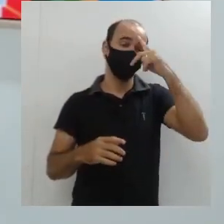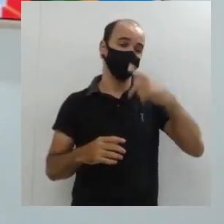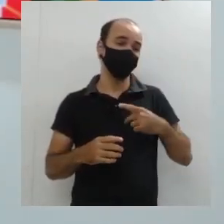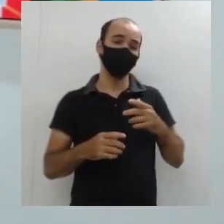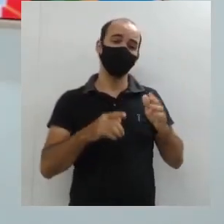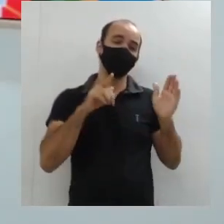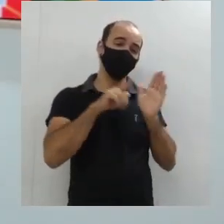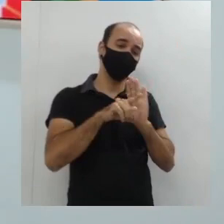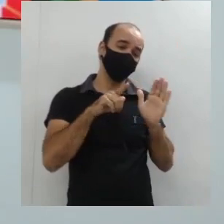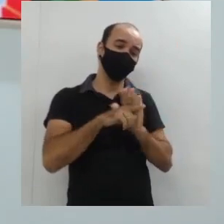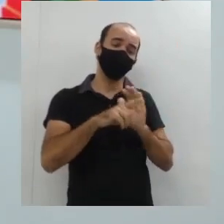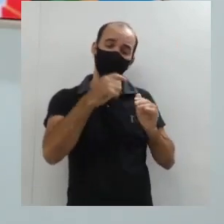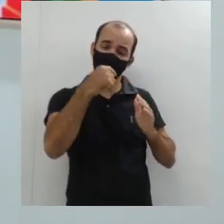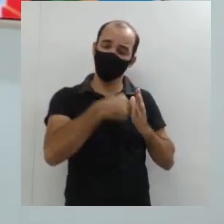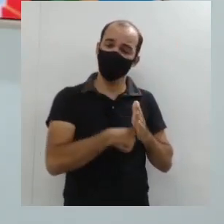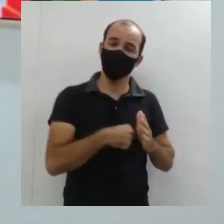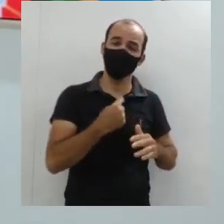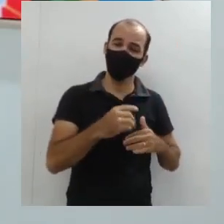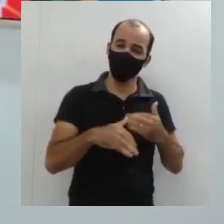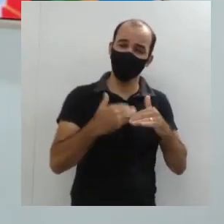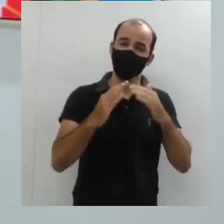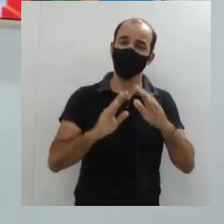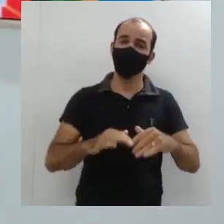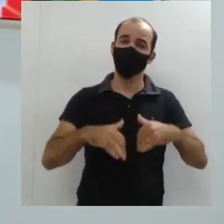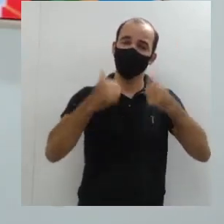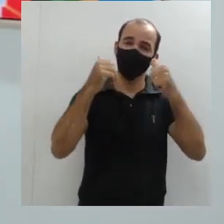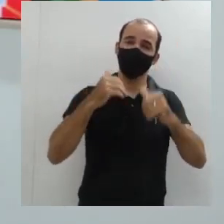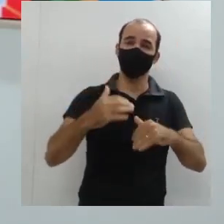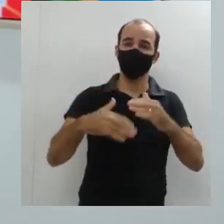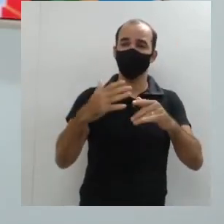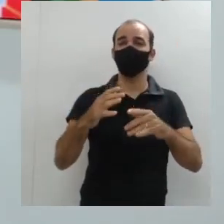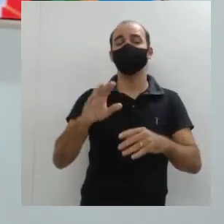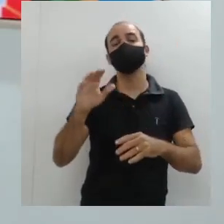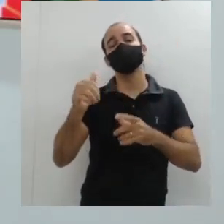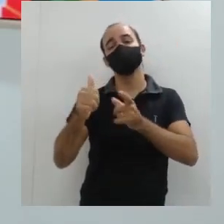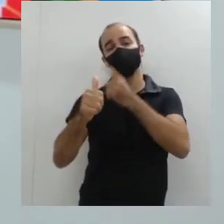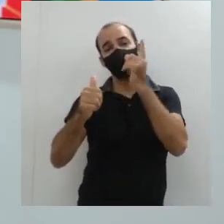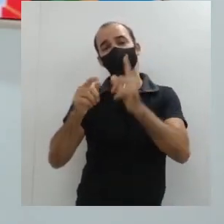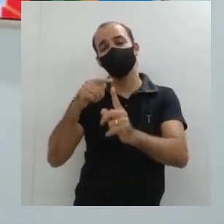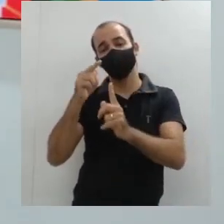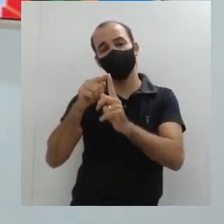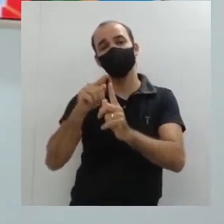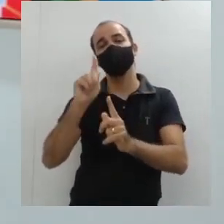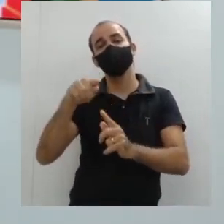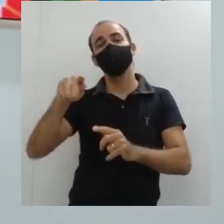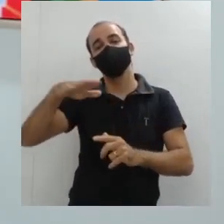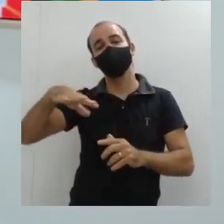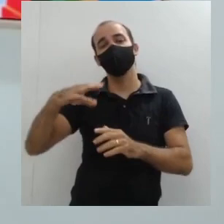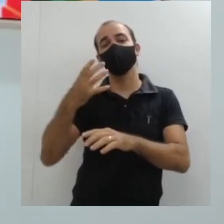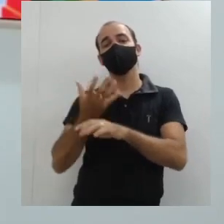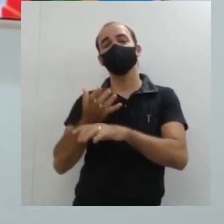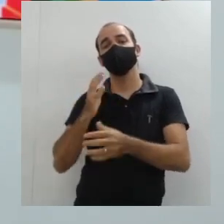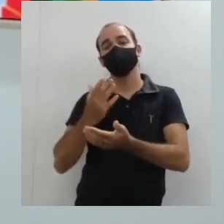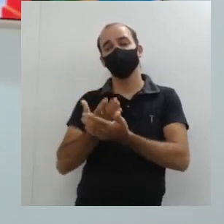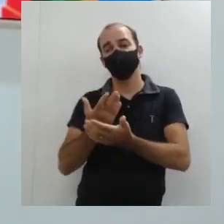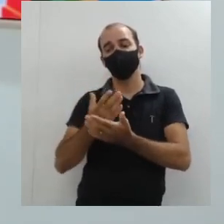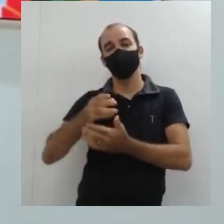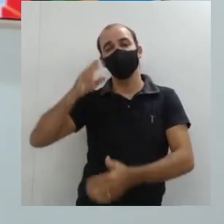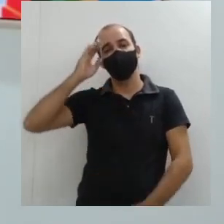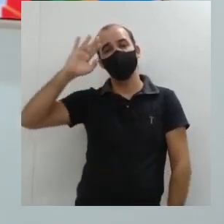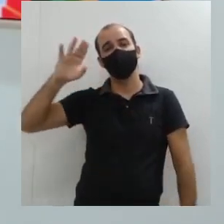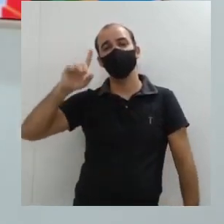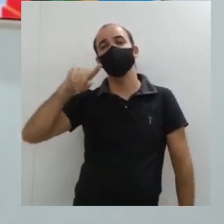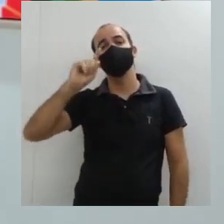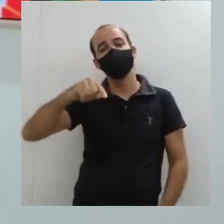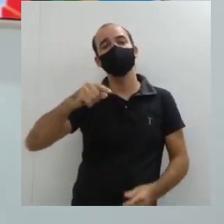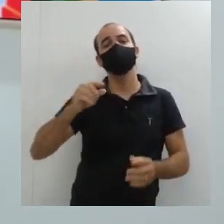nos levem a ser melhores. Então, o primeiro objetivo para que serve a filosofia, não deixar que você pare no tempo e no